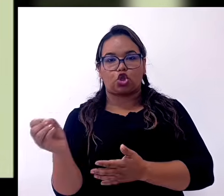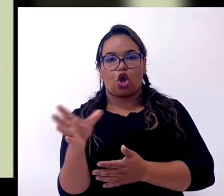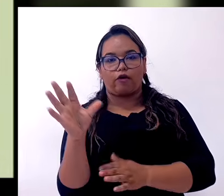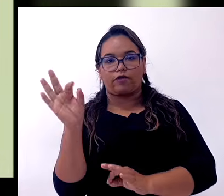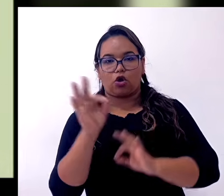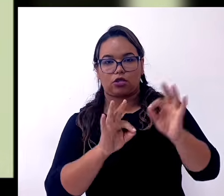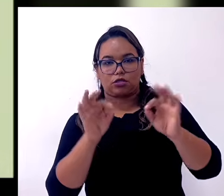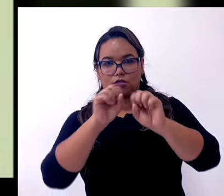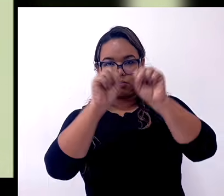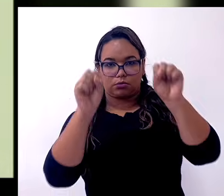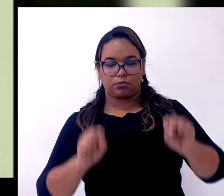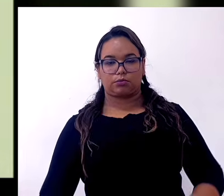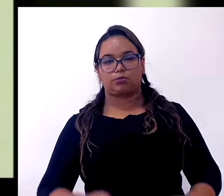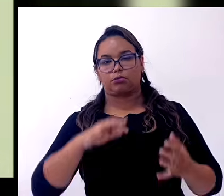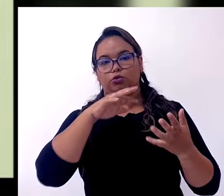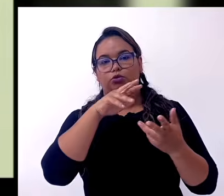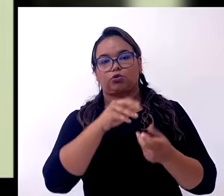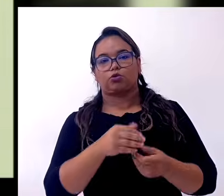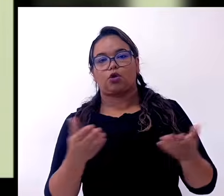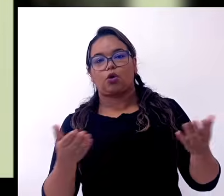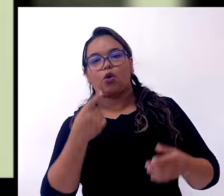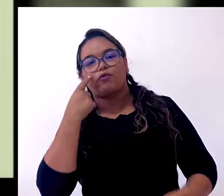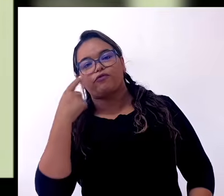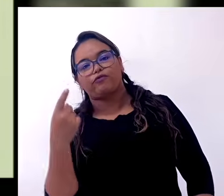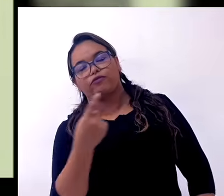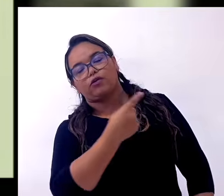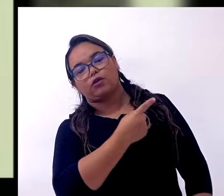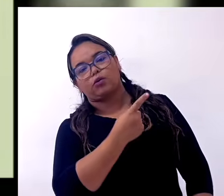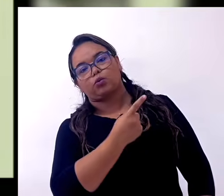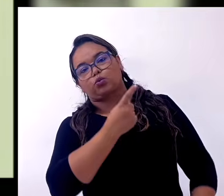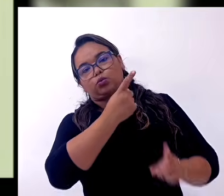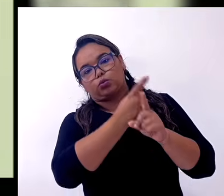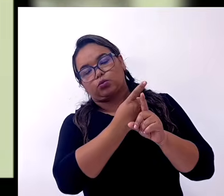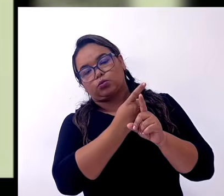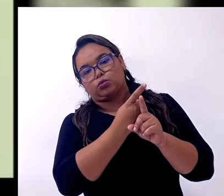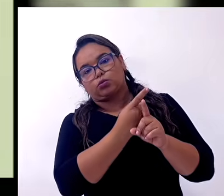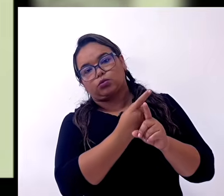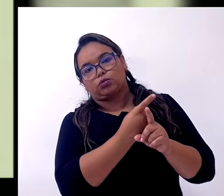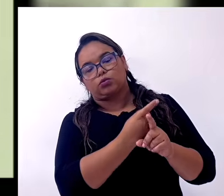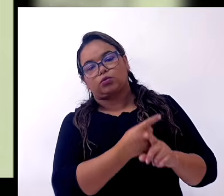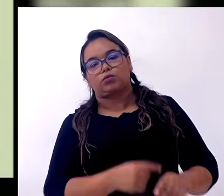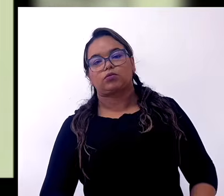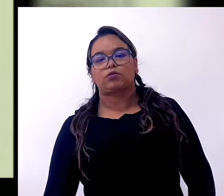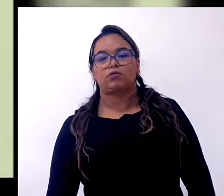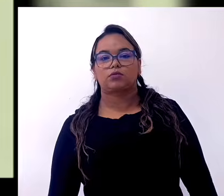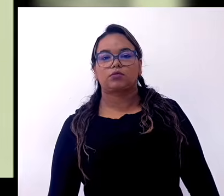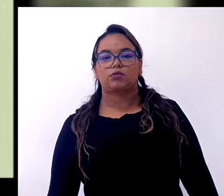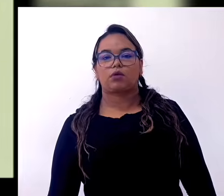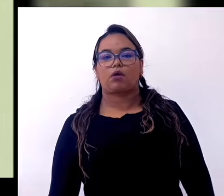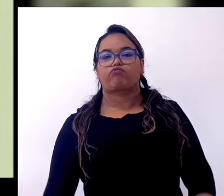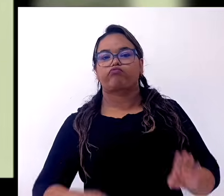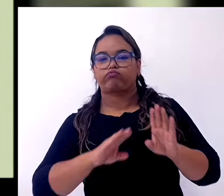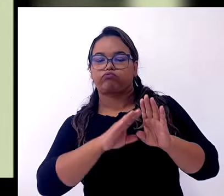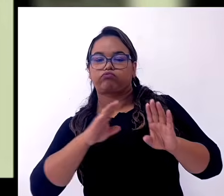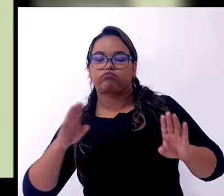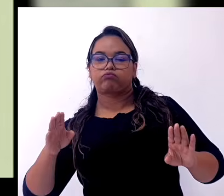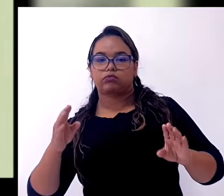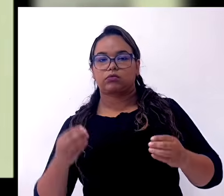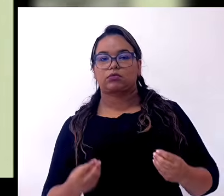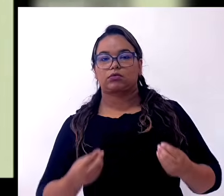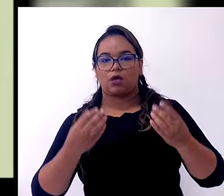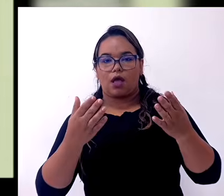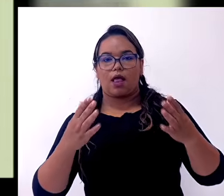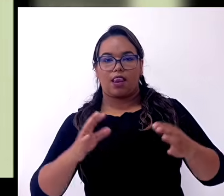às 9 horas da manhã que causou este estrago que você está vendo aqui. A primeira bomba que estava no edifício federal explodiu,